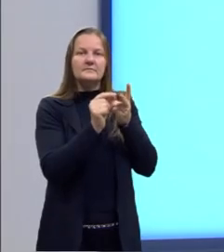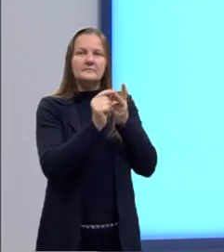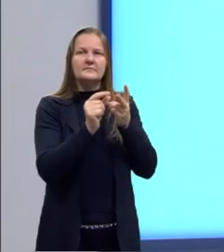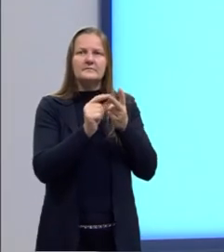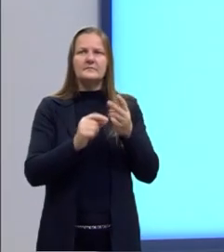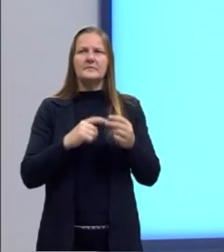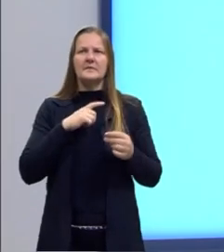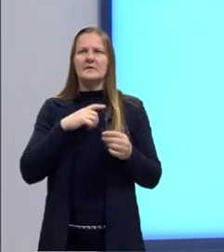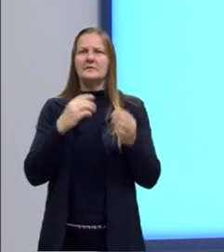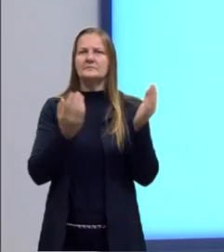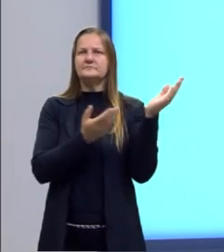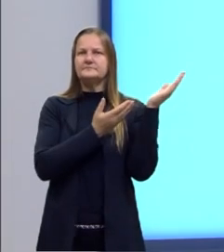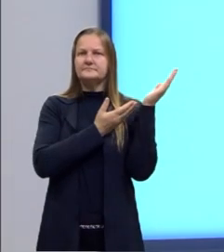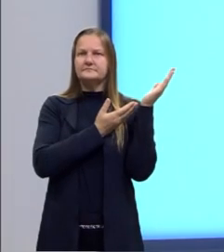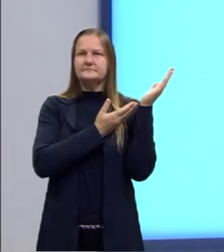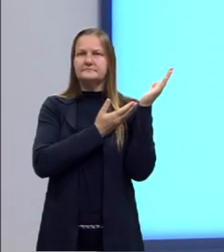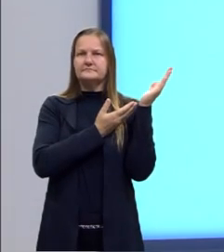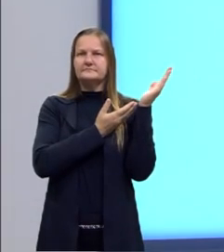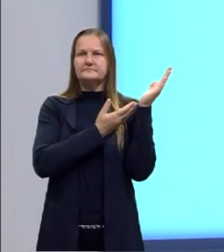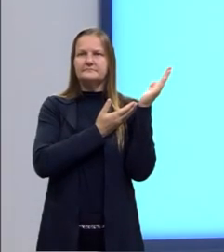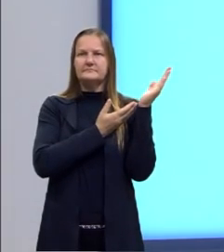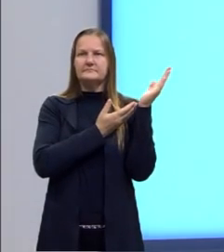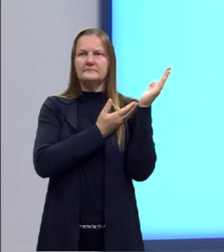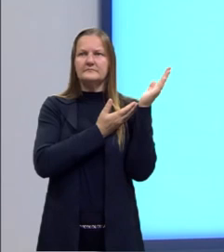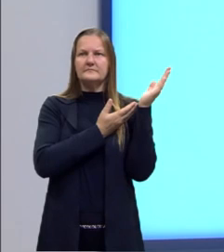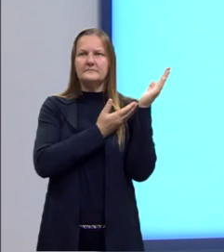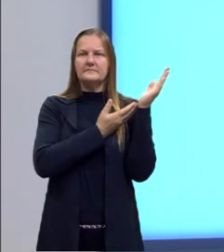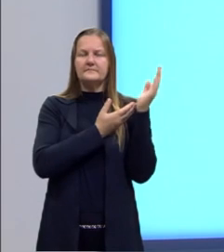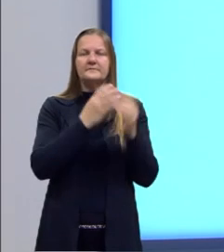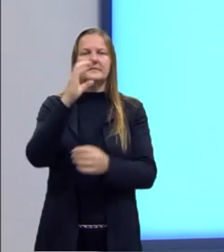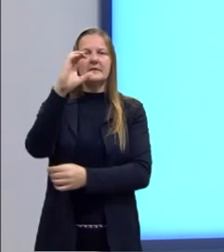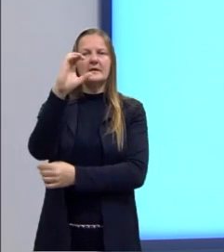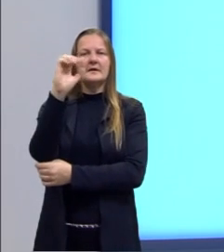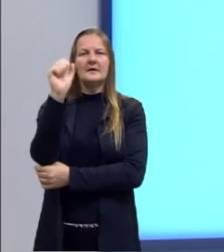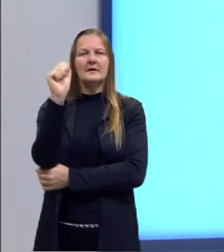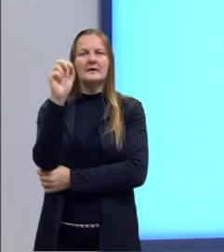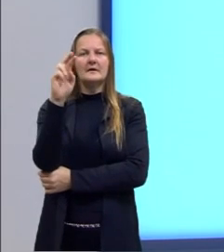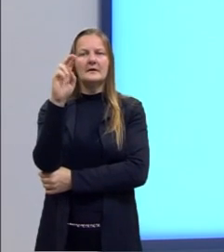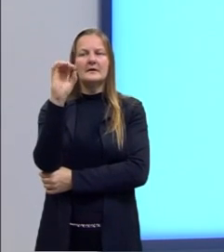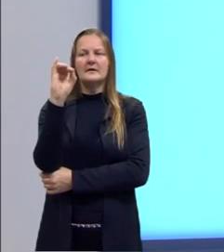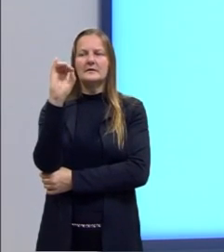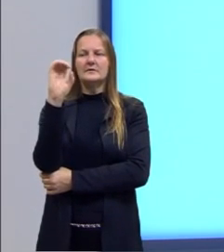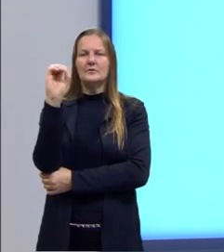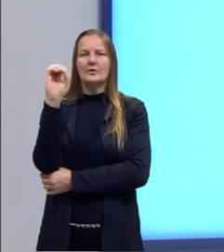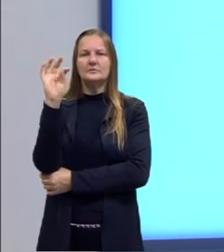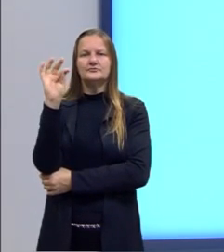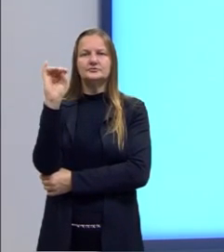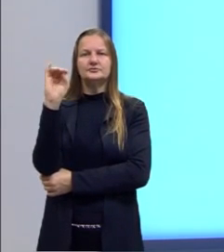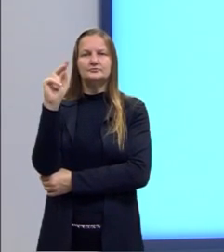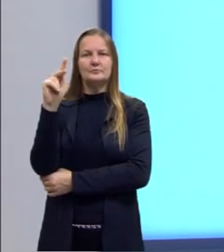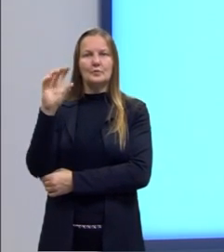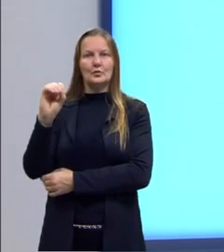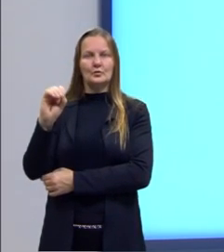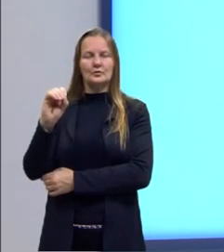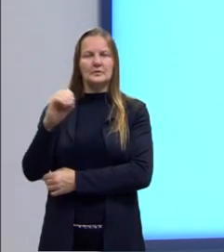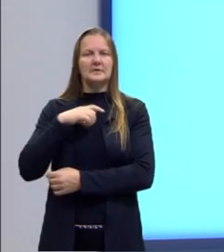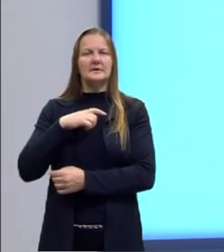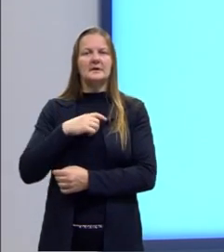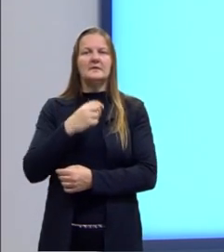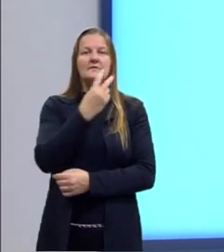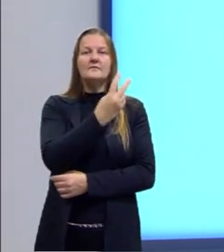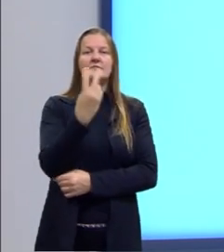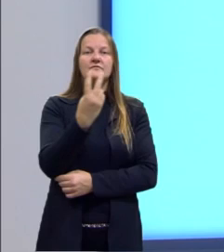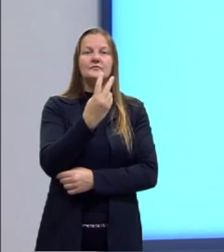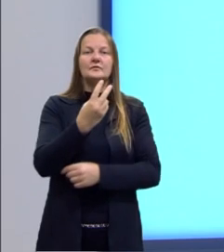cariótipo tá da espécie humana aonde nós vemos 22 pares de genes